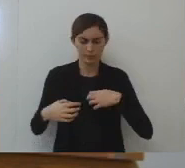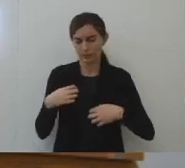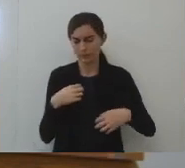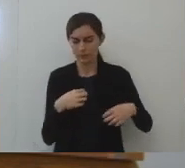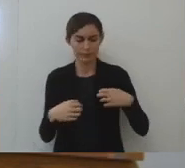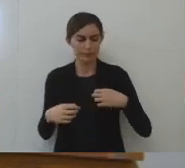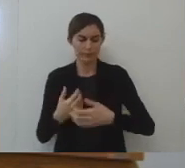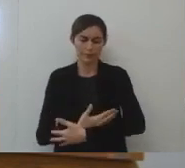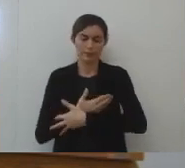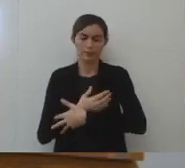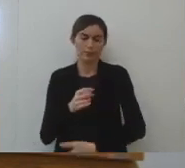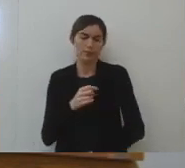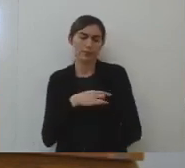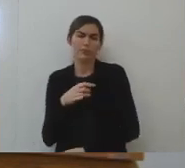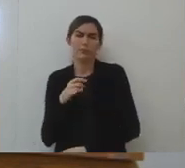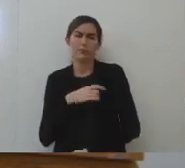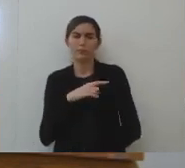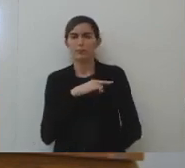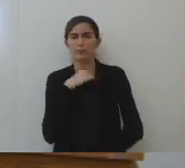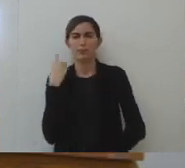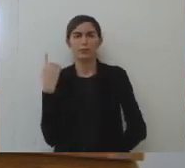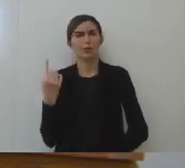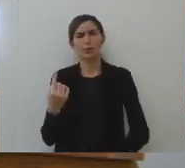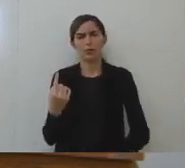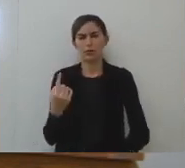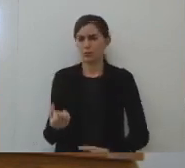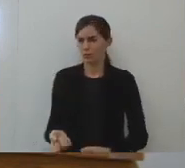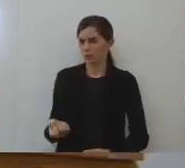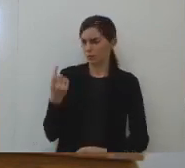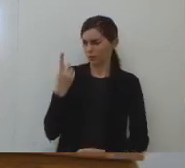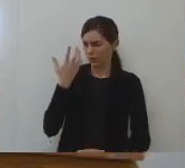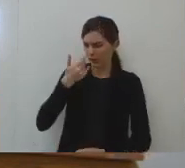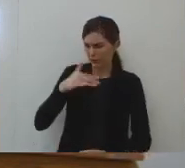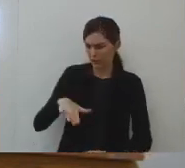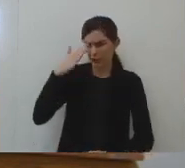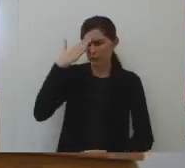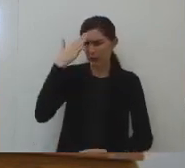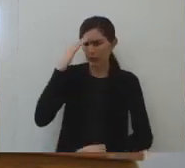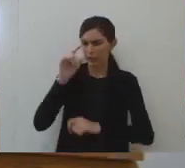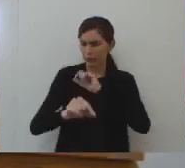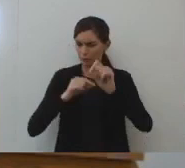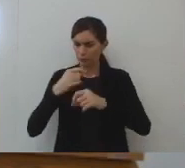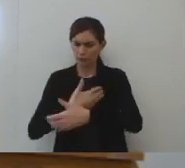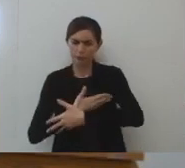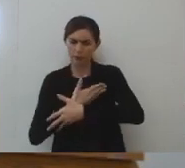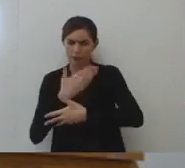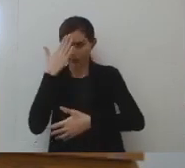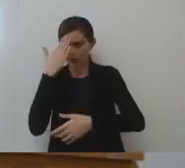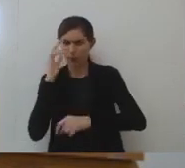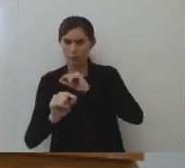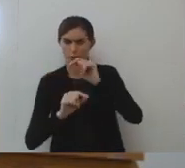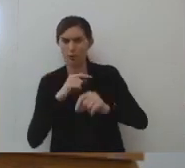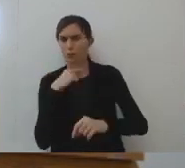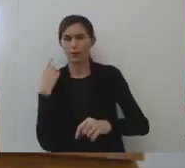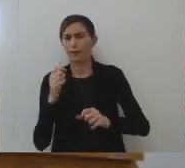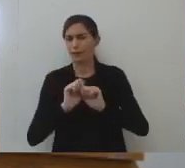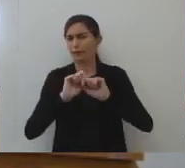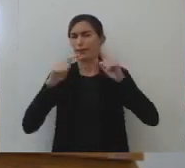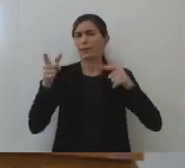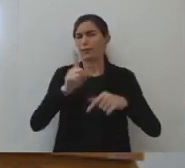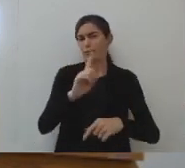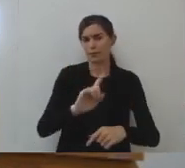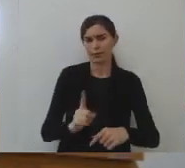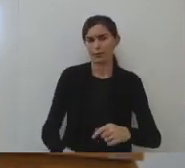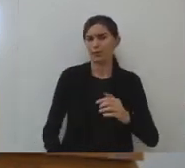nelas, que é o medo de morrer. Só que, peraí, Hugo, criança sabe o que é morrer, o bebê sabe o que é morrer? Claro que não, porque a morte é uma criação